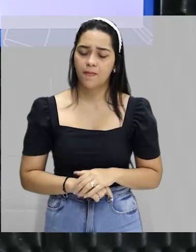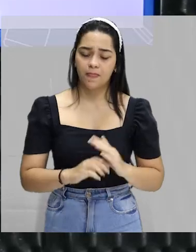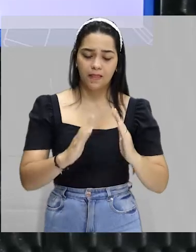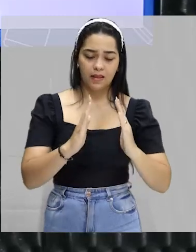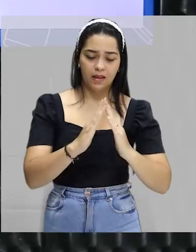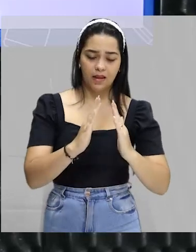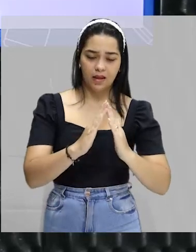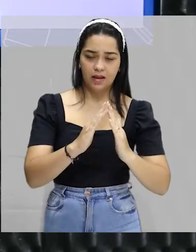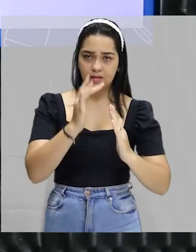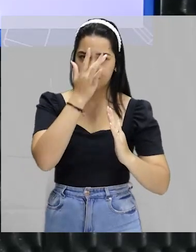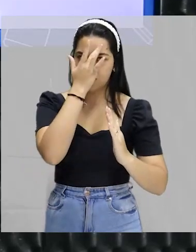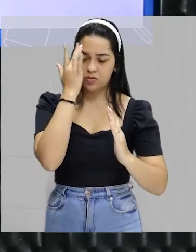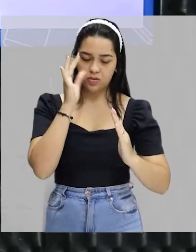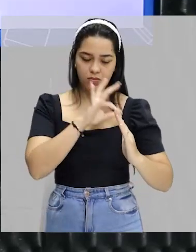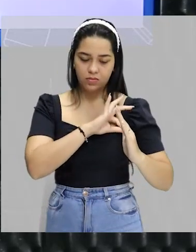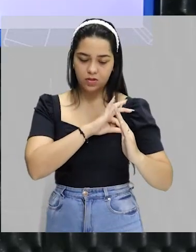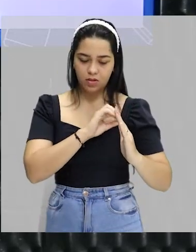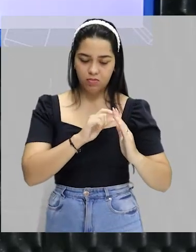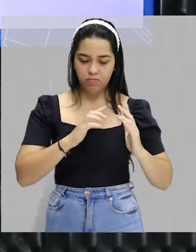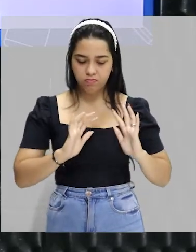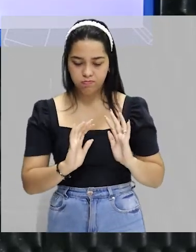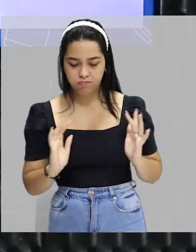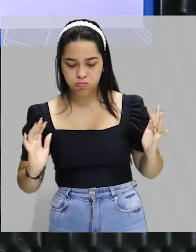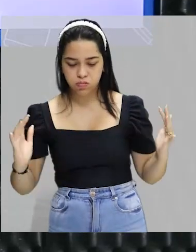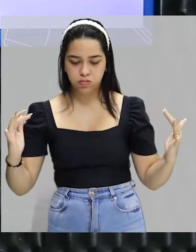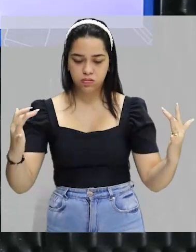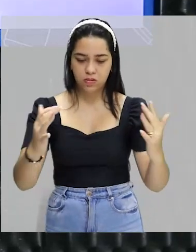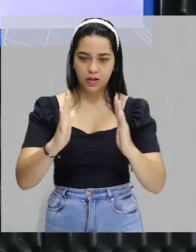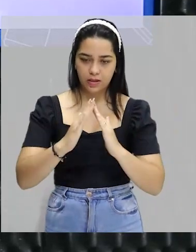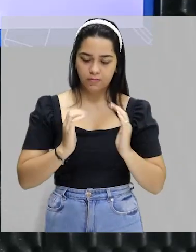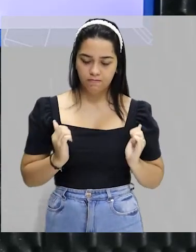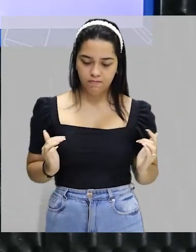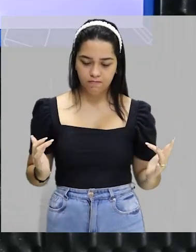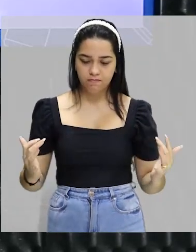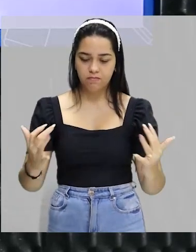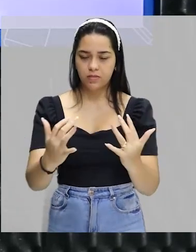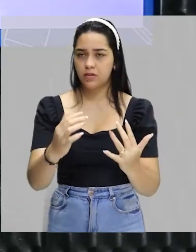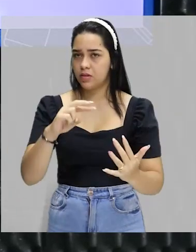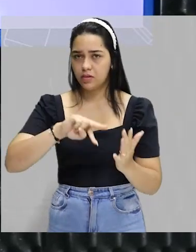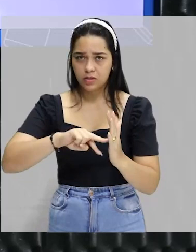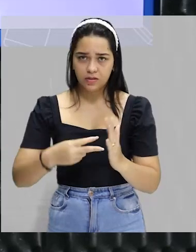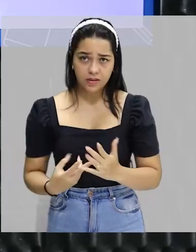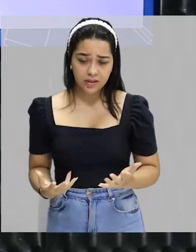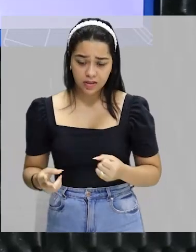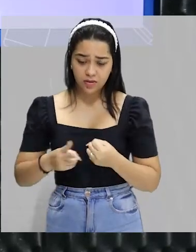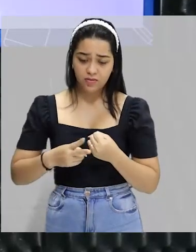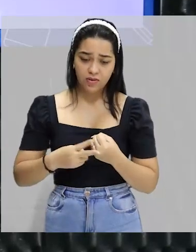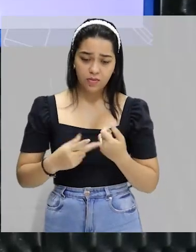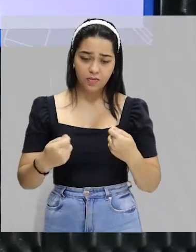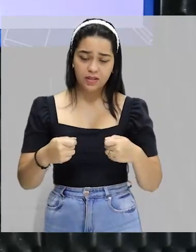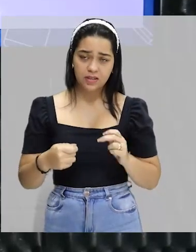cercada pelos policiais. Os policiais cercam a casa. Isso não quer dizer que o